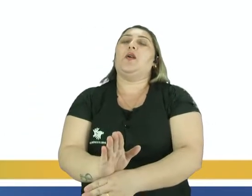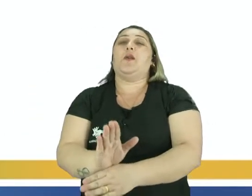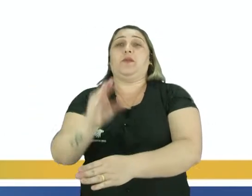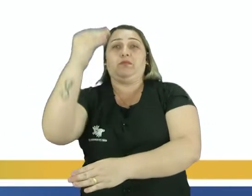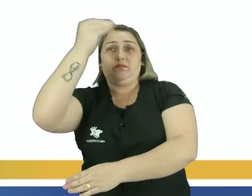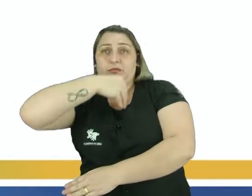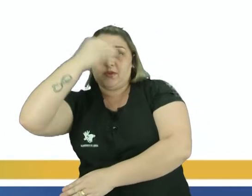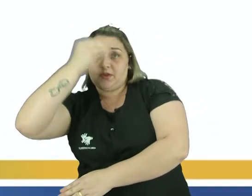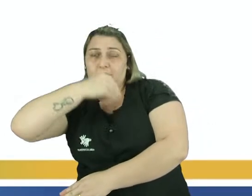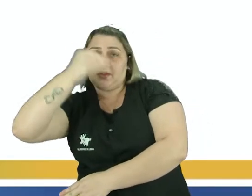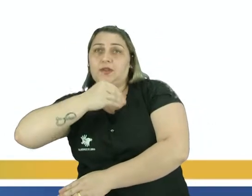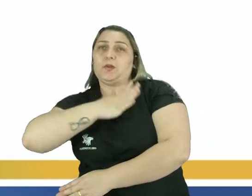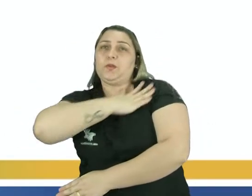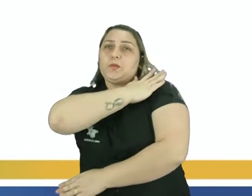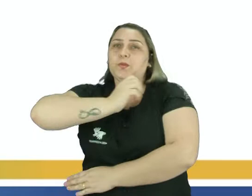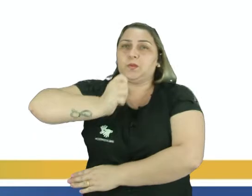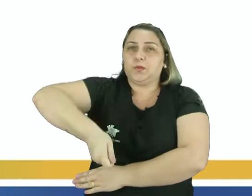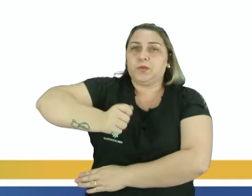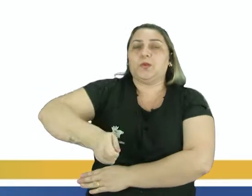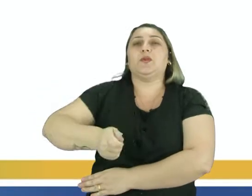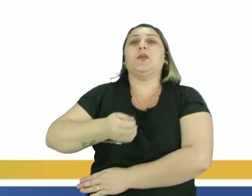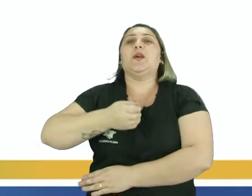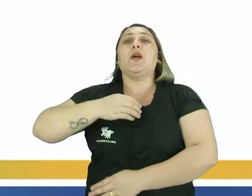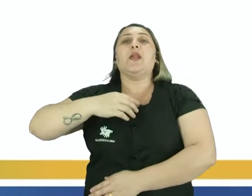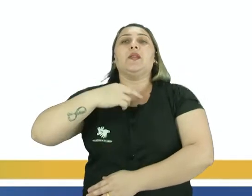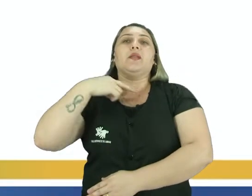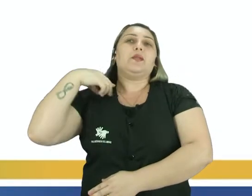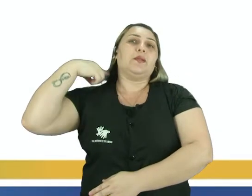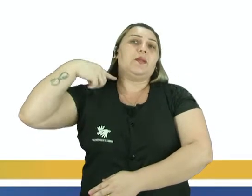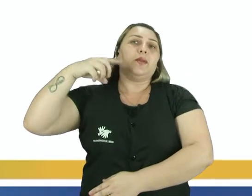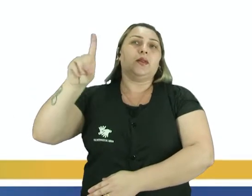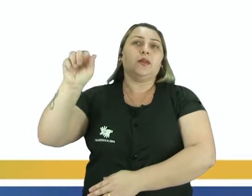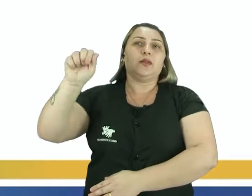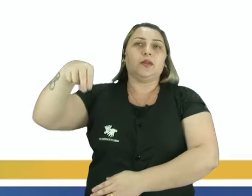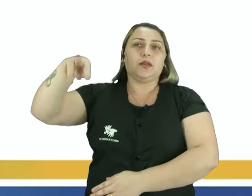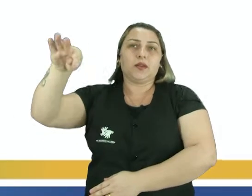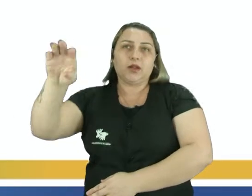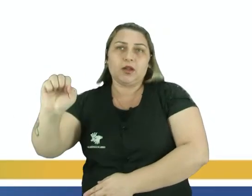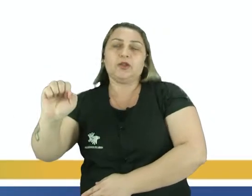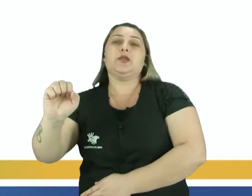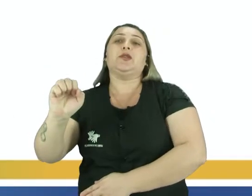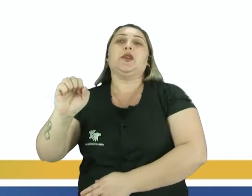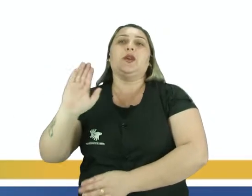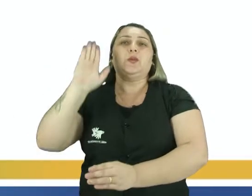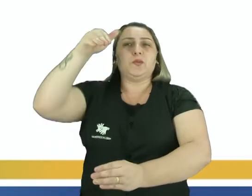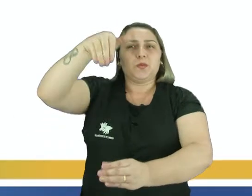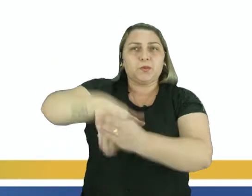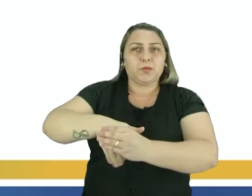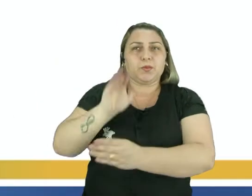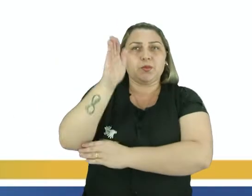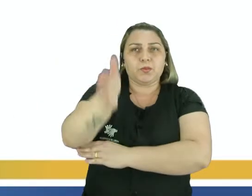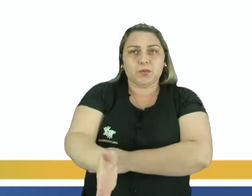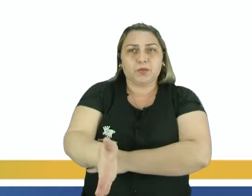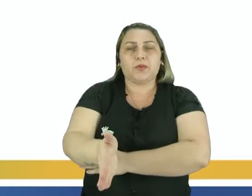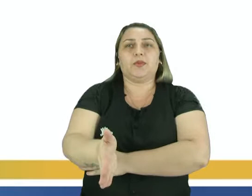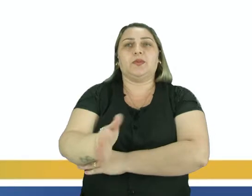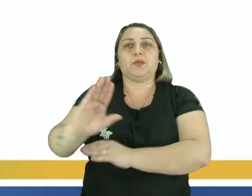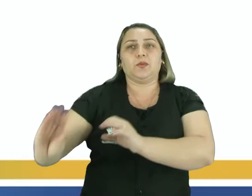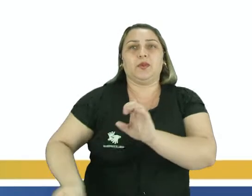regime. Igualmente, o deputado Dante de Oliveira propôs eleições diretas através de uma emenda constitucional,